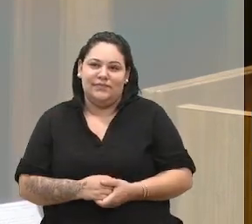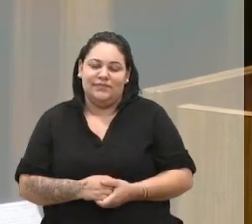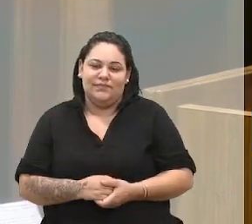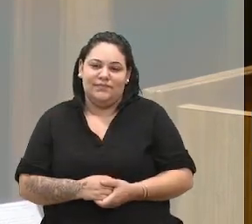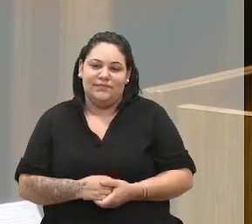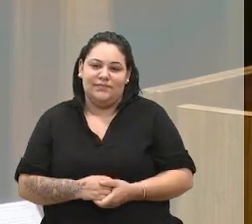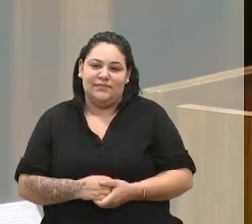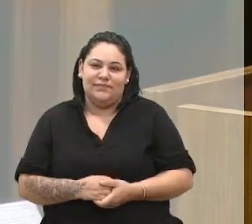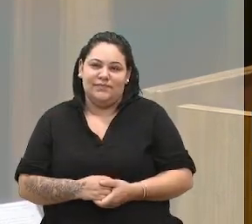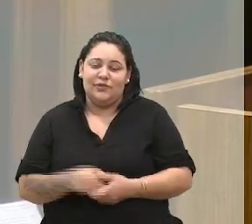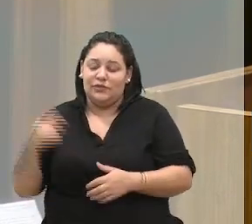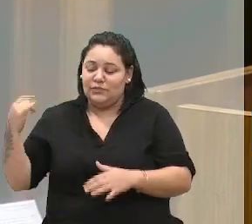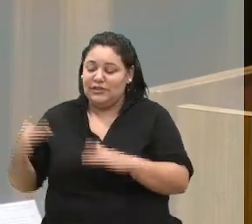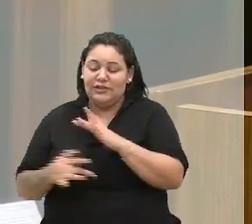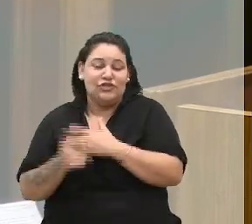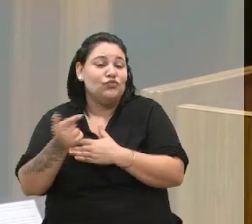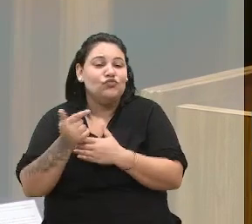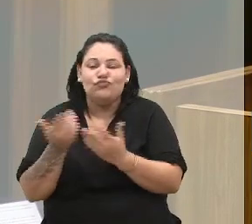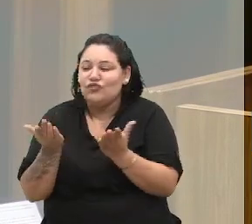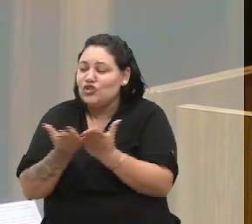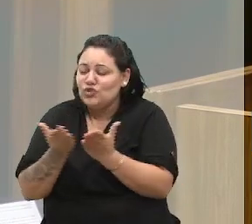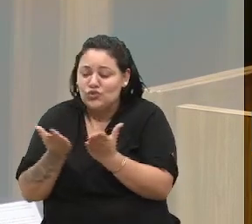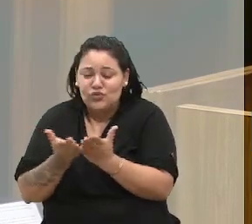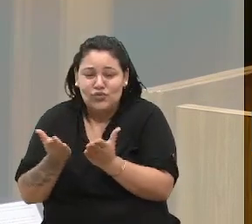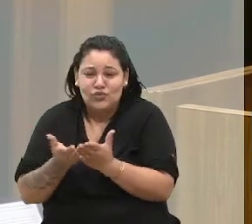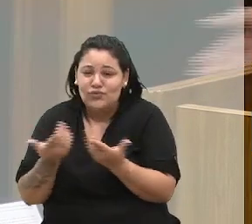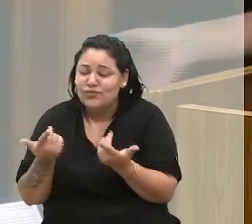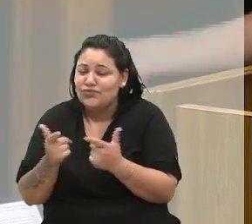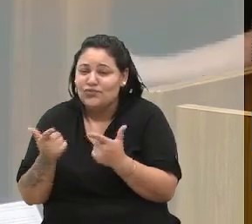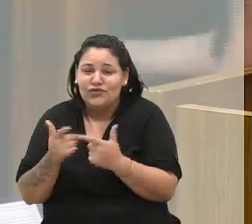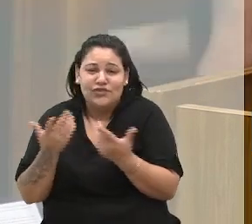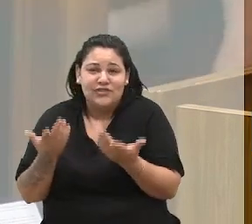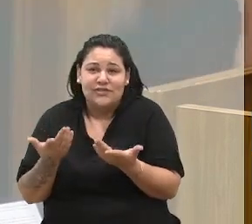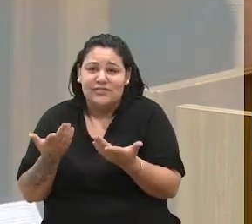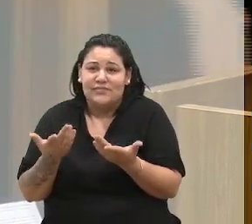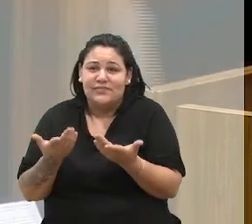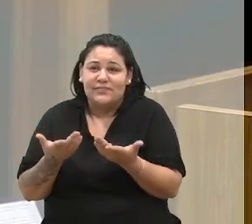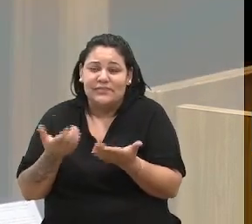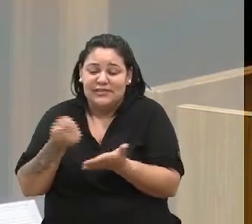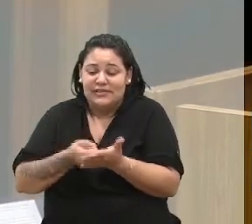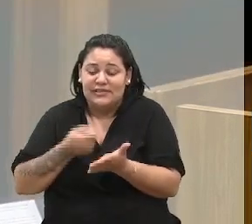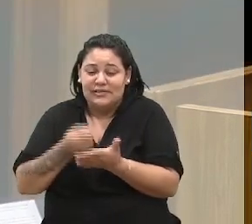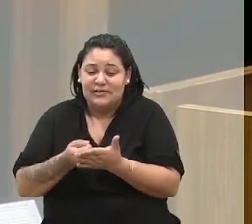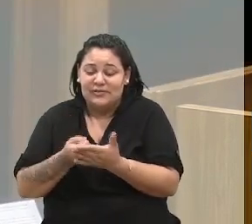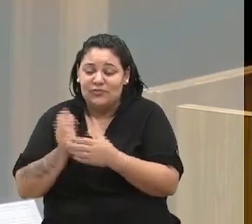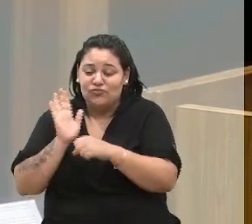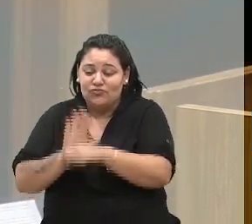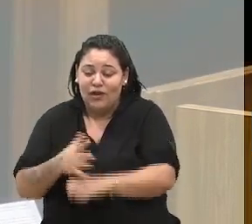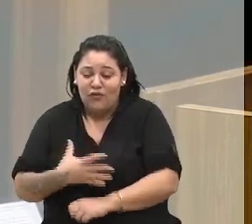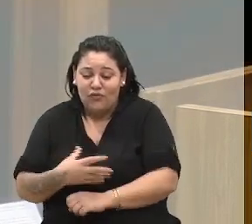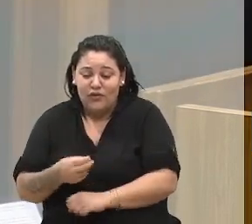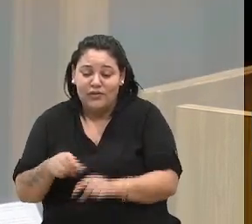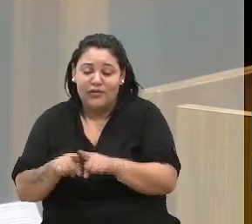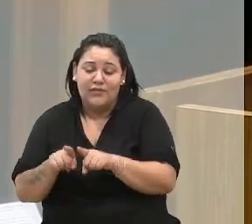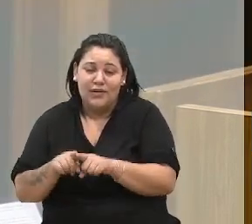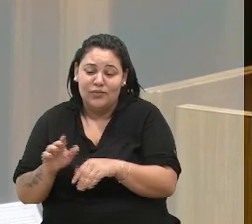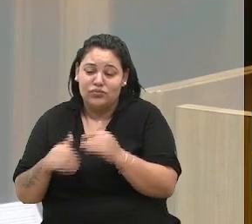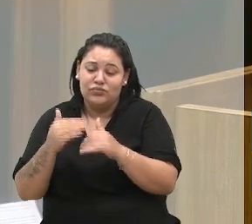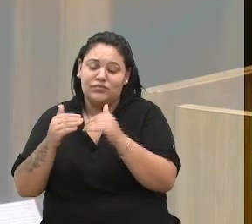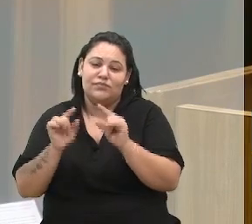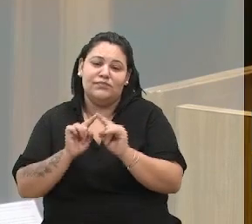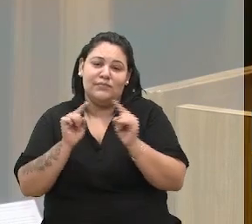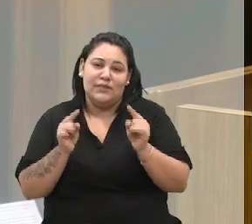estudo, sem condições, criando seus filhos de forma precária, mas em nenhum momento se